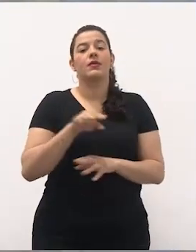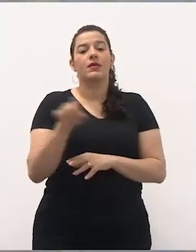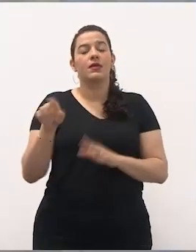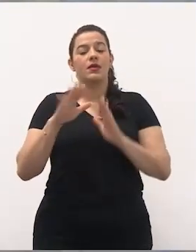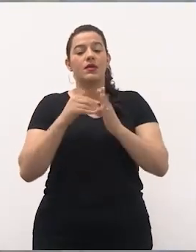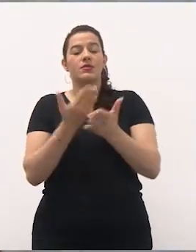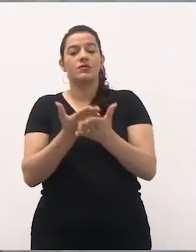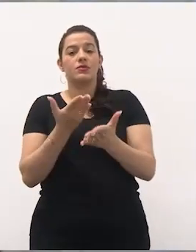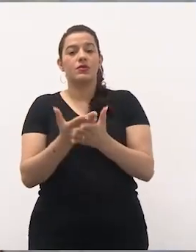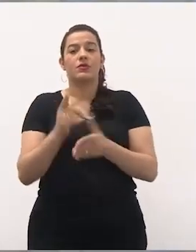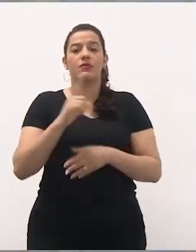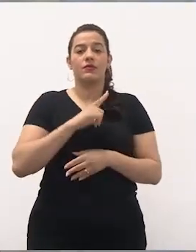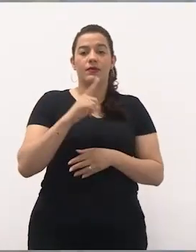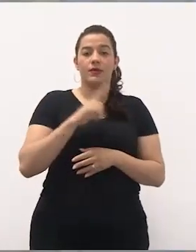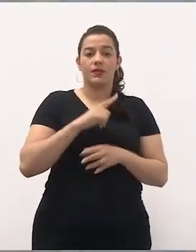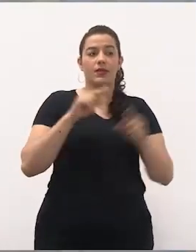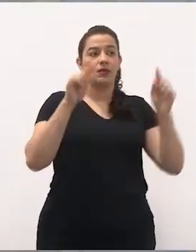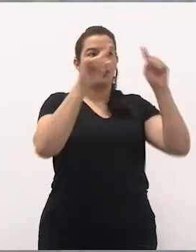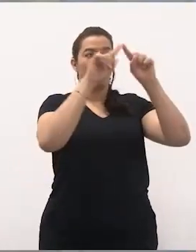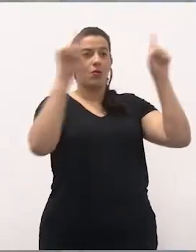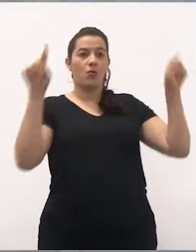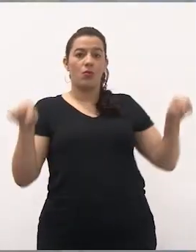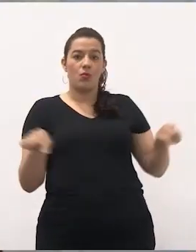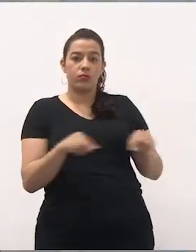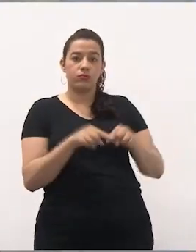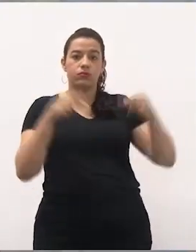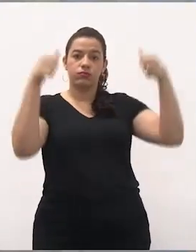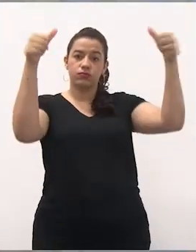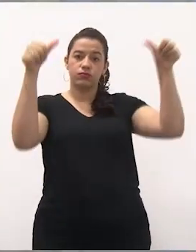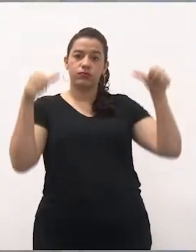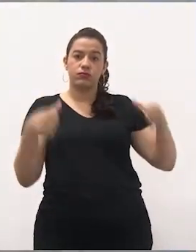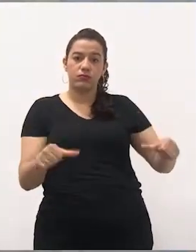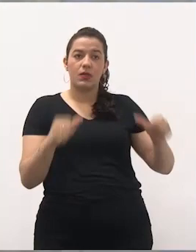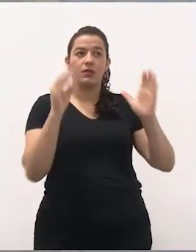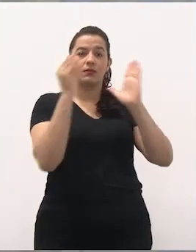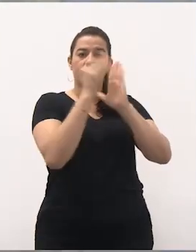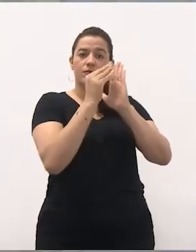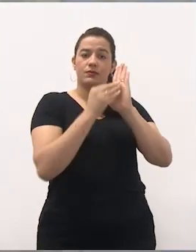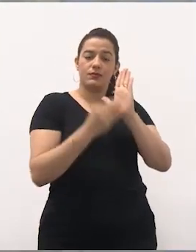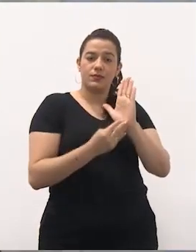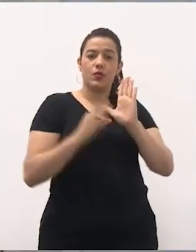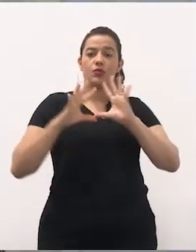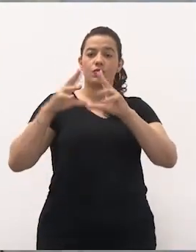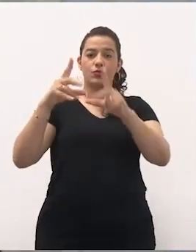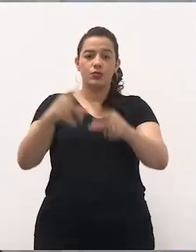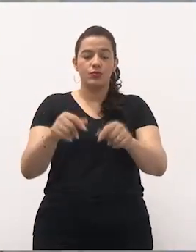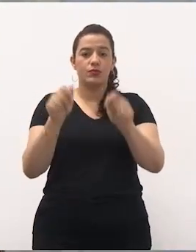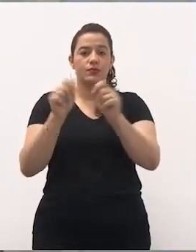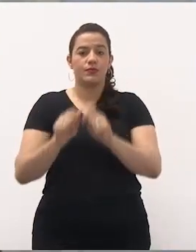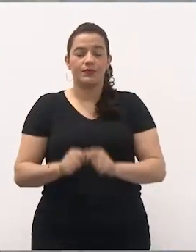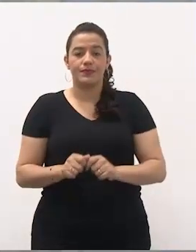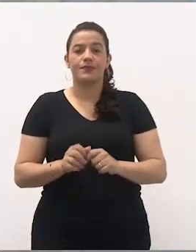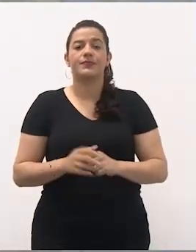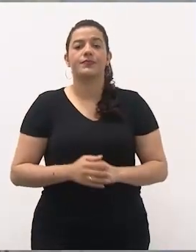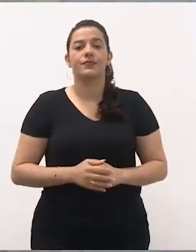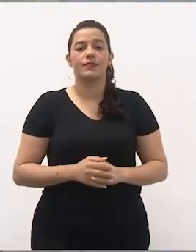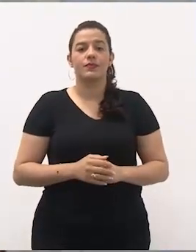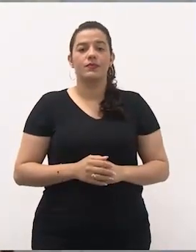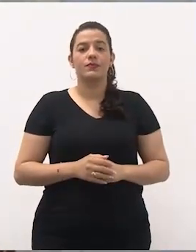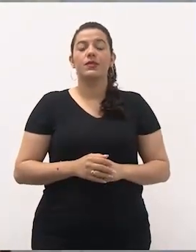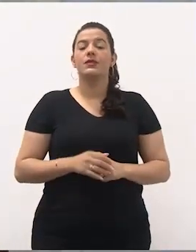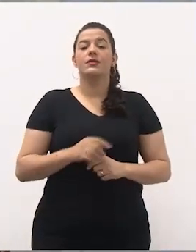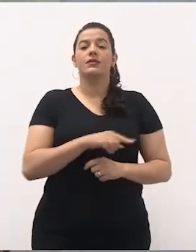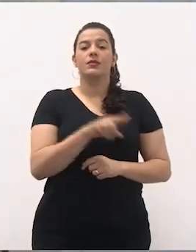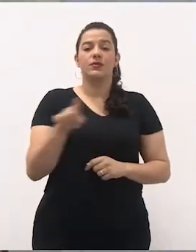ter um painel com esses registros que foram feitos, e isso vai